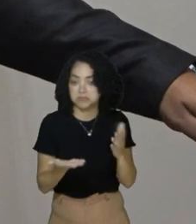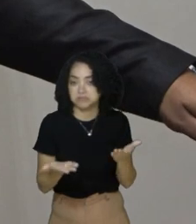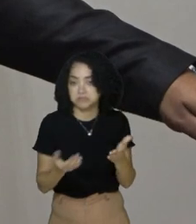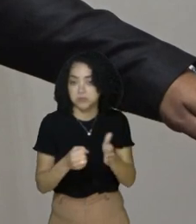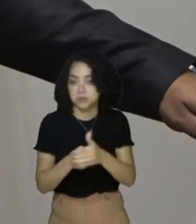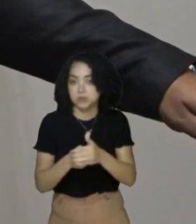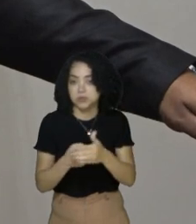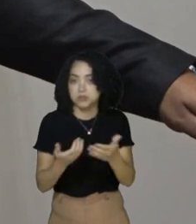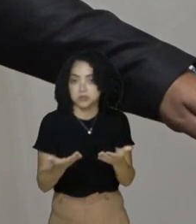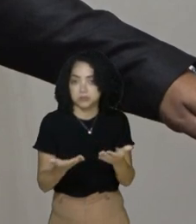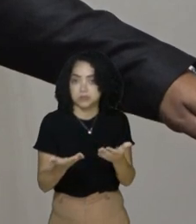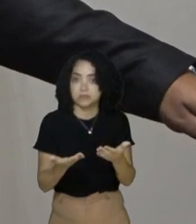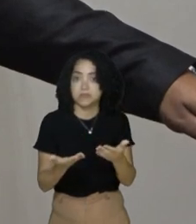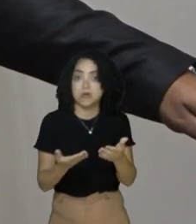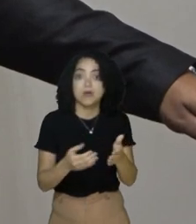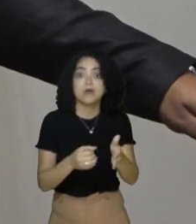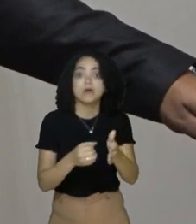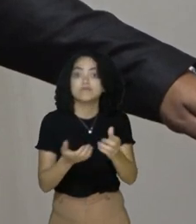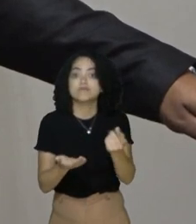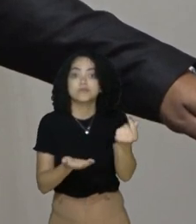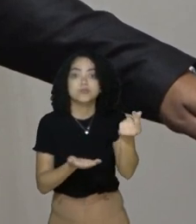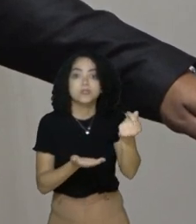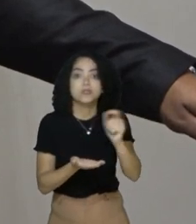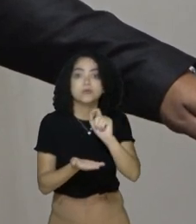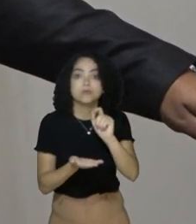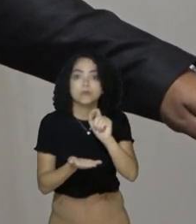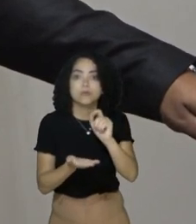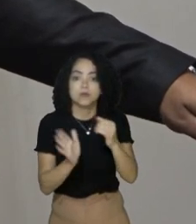Dinheiro vem do imposto, do contribuinte.